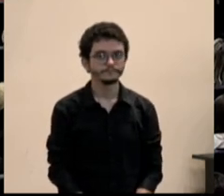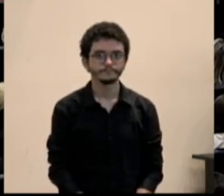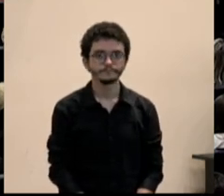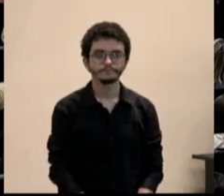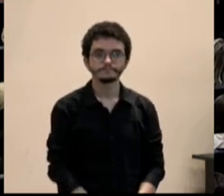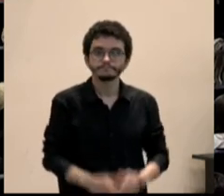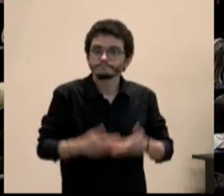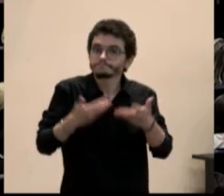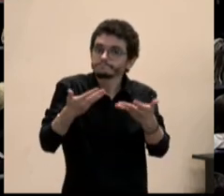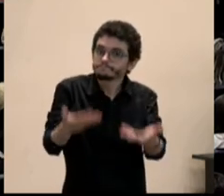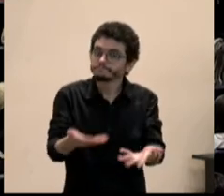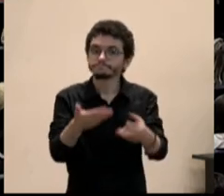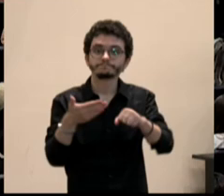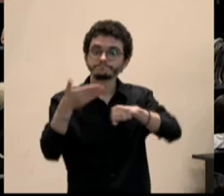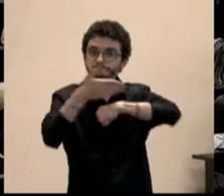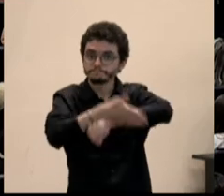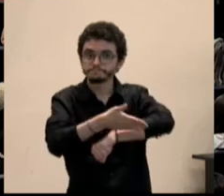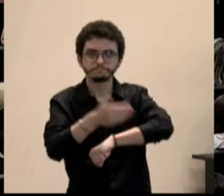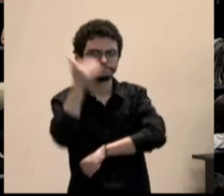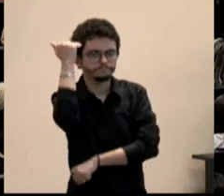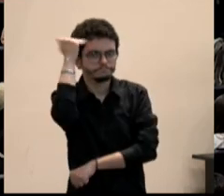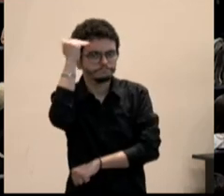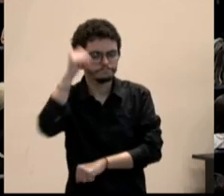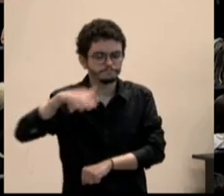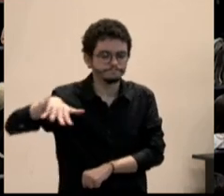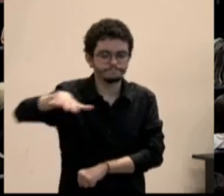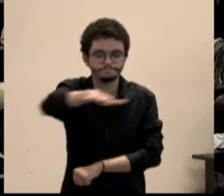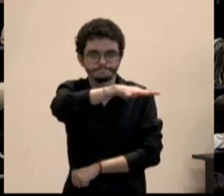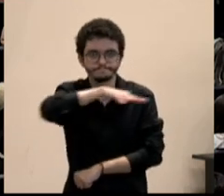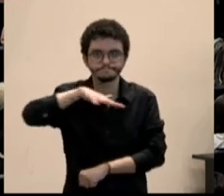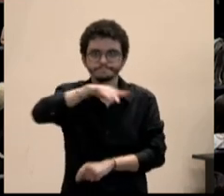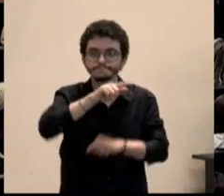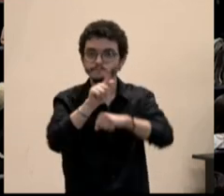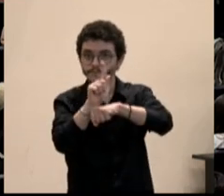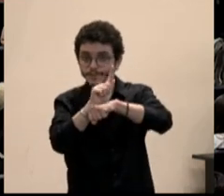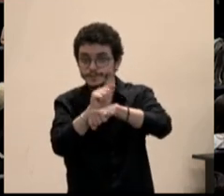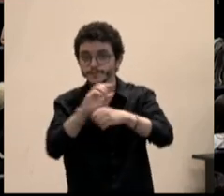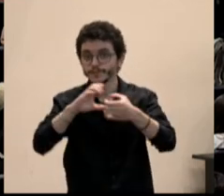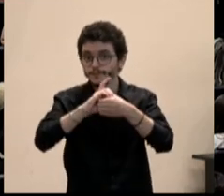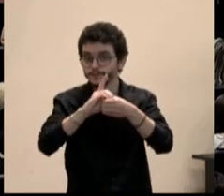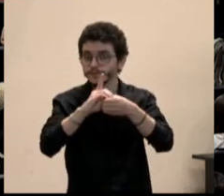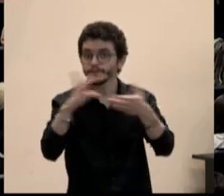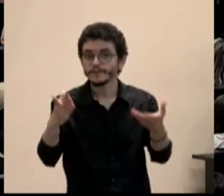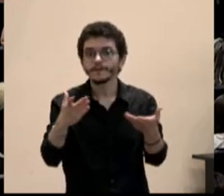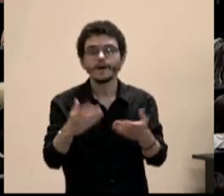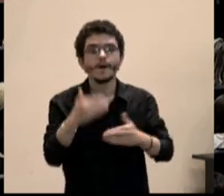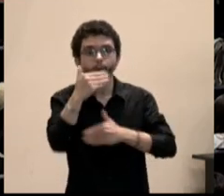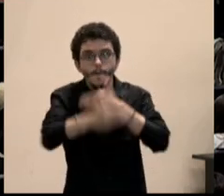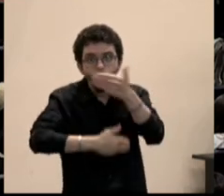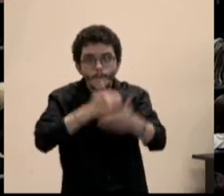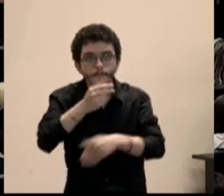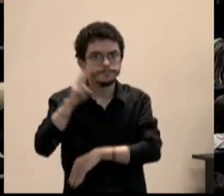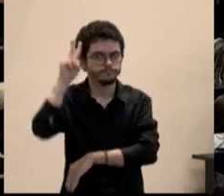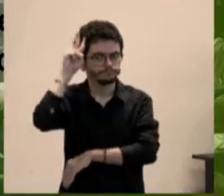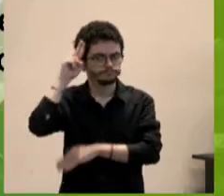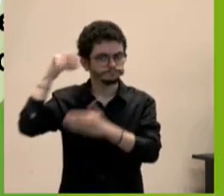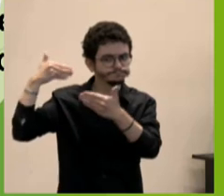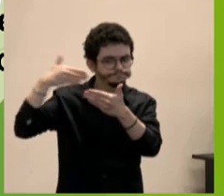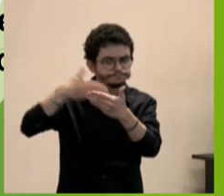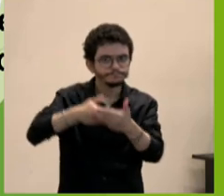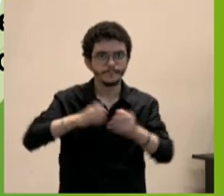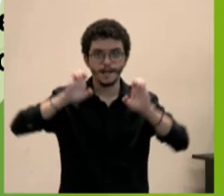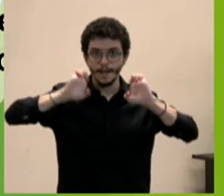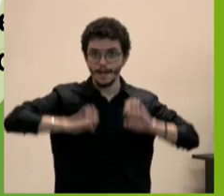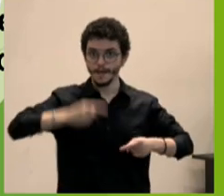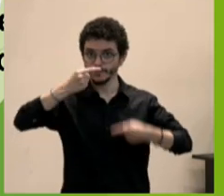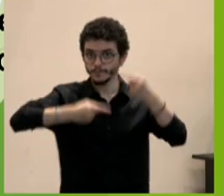Portanto, faz parte de uma concepção ampliada de gestão democrática, como um processo histórico,